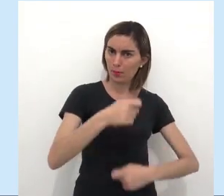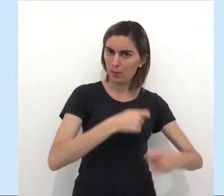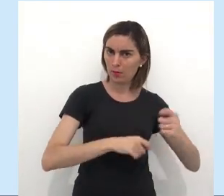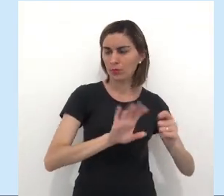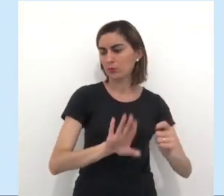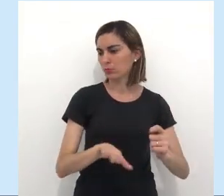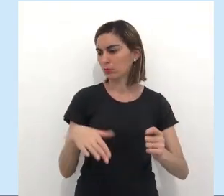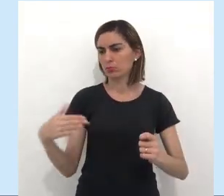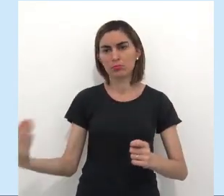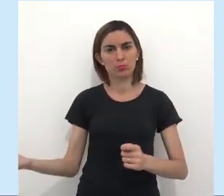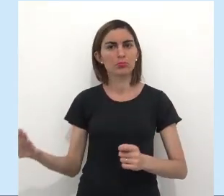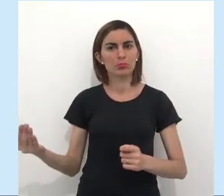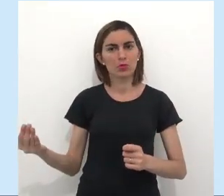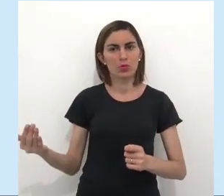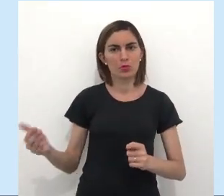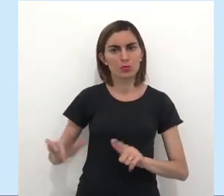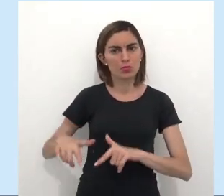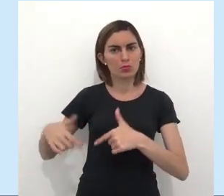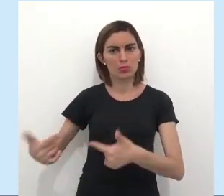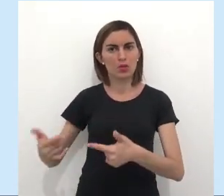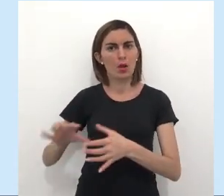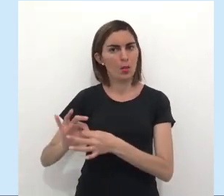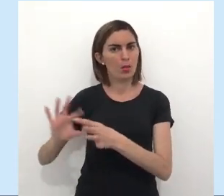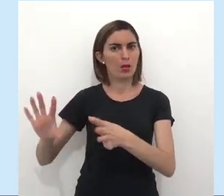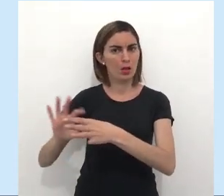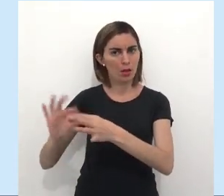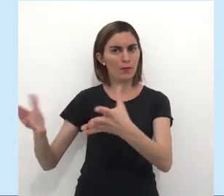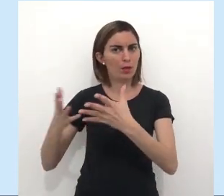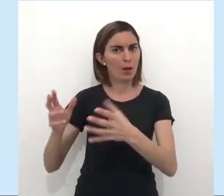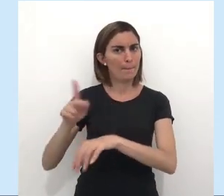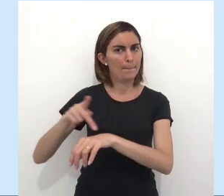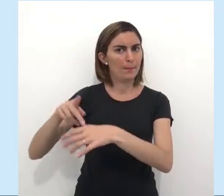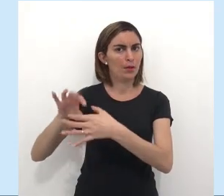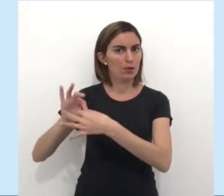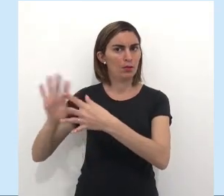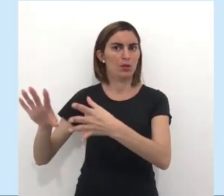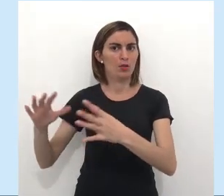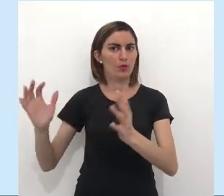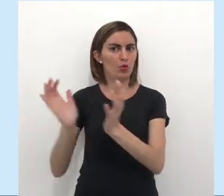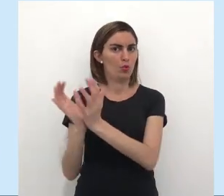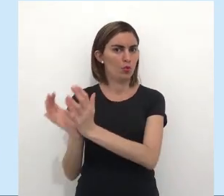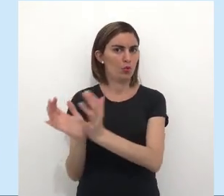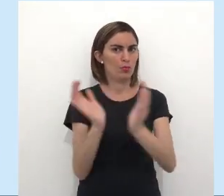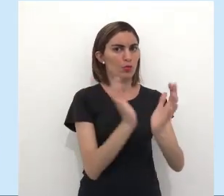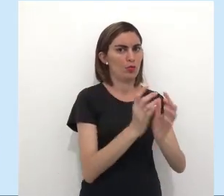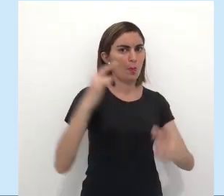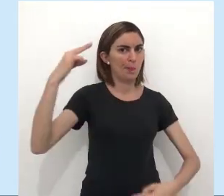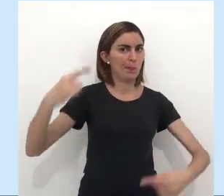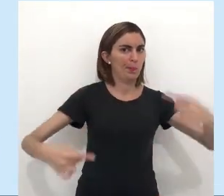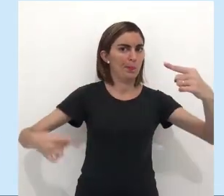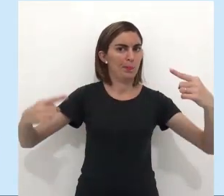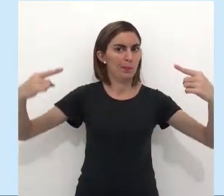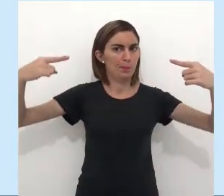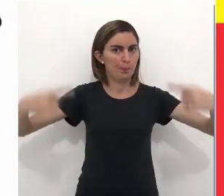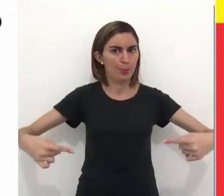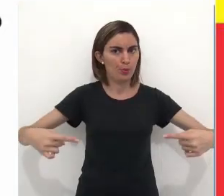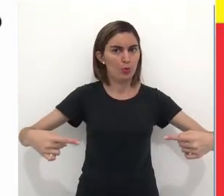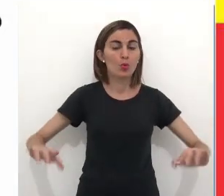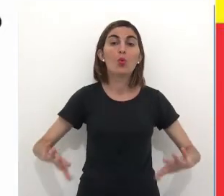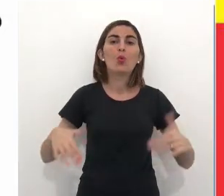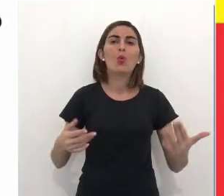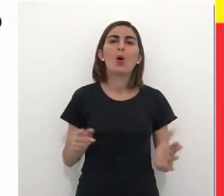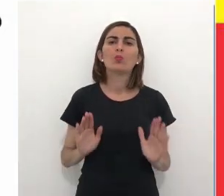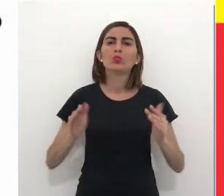comerciante, do outro lado, na realidade, zelosos pela independência, grupos rivais, né? Então, qual era o